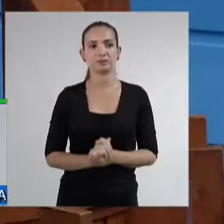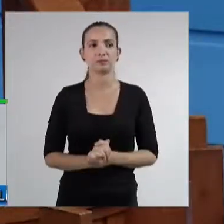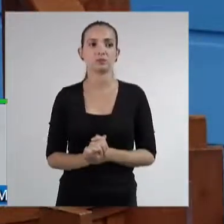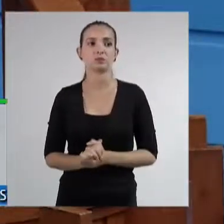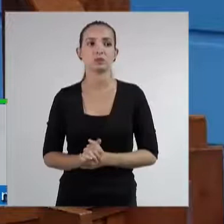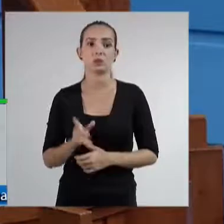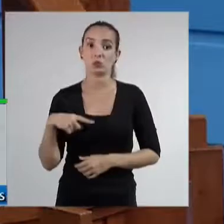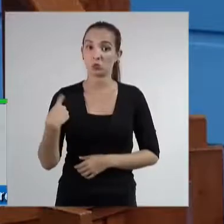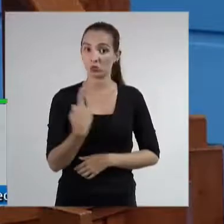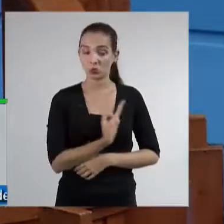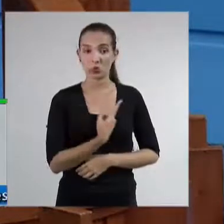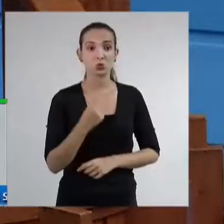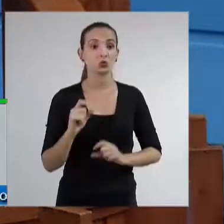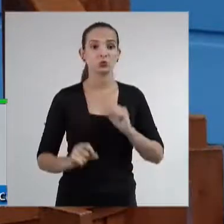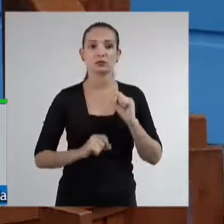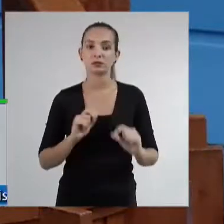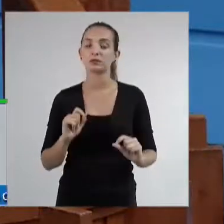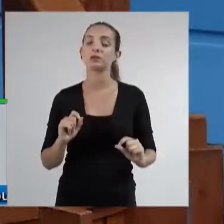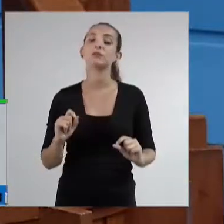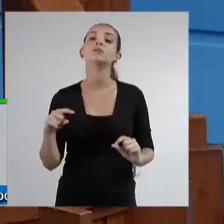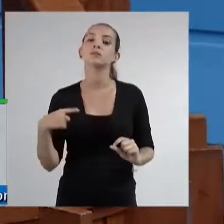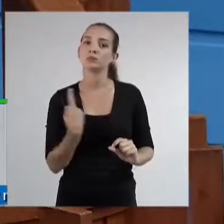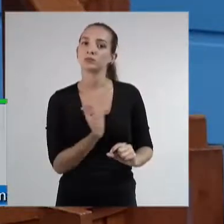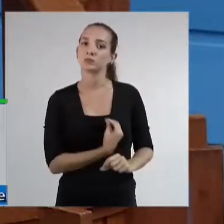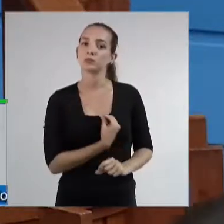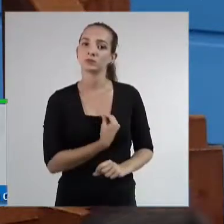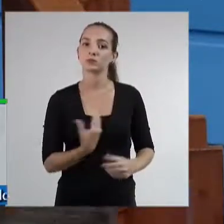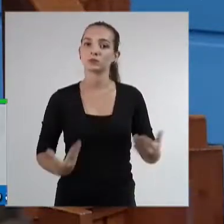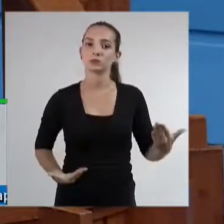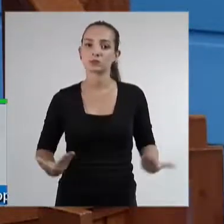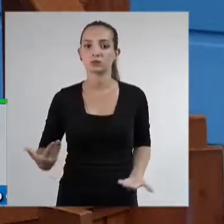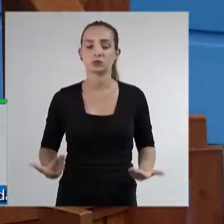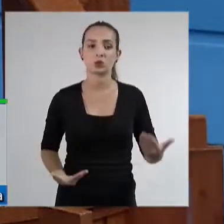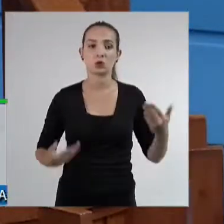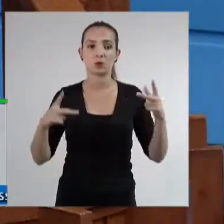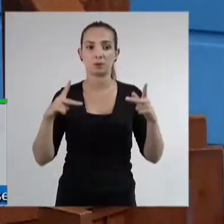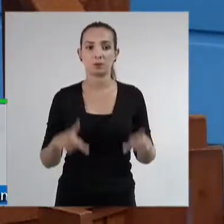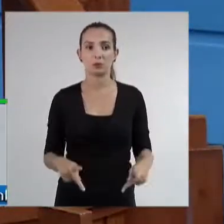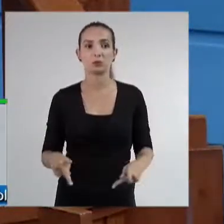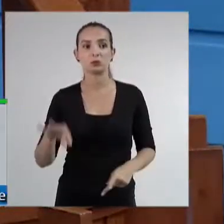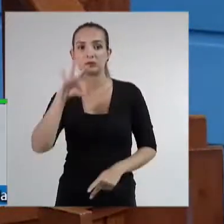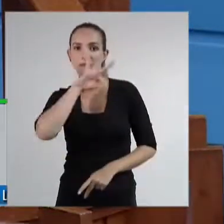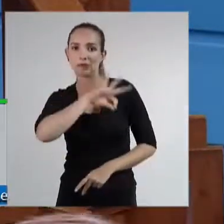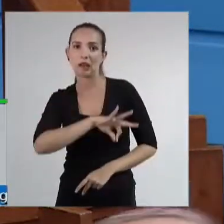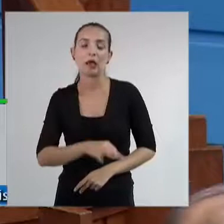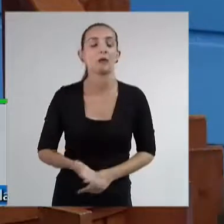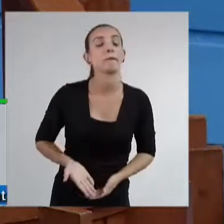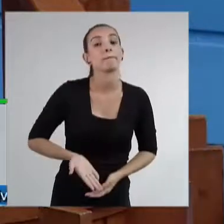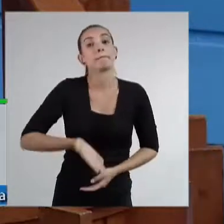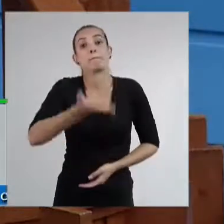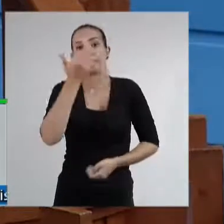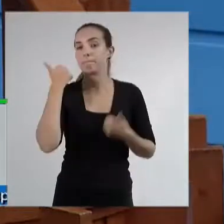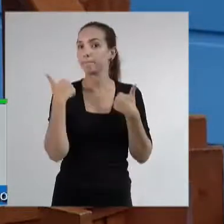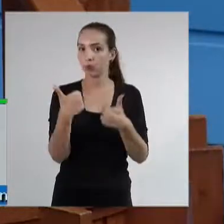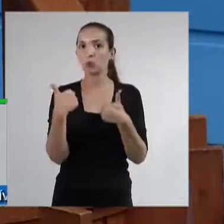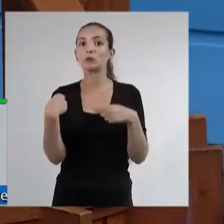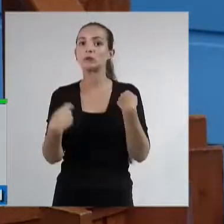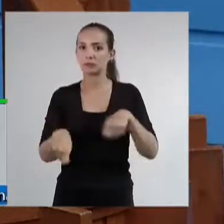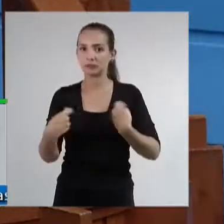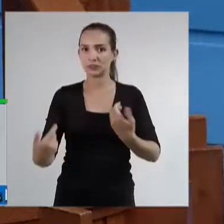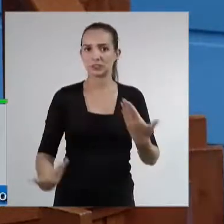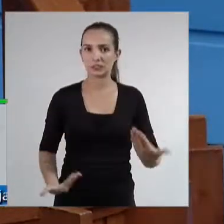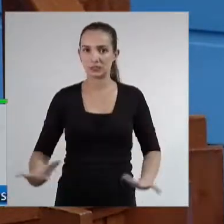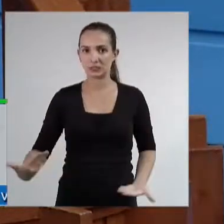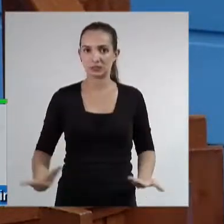Nós nada mais somos do que servidores públicos, muito bem remunerados, que devem servir o público, servir